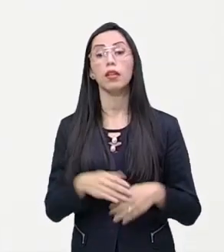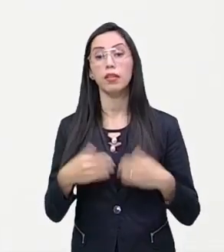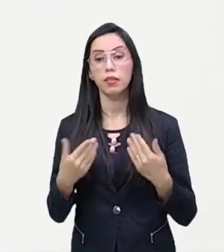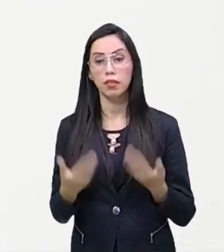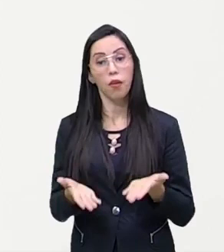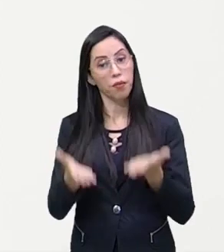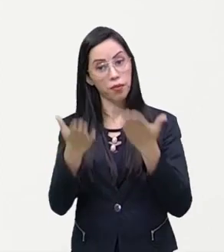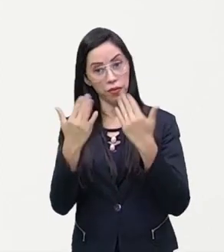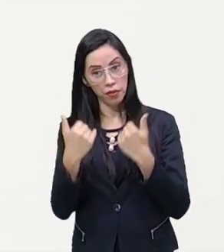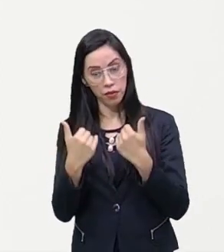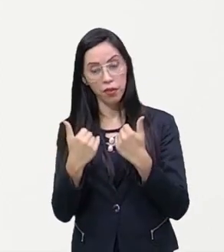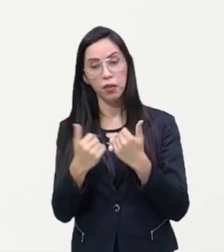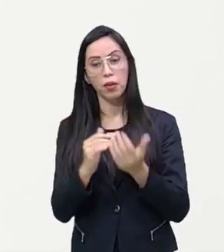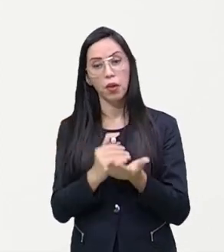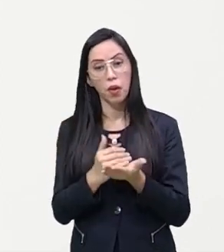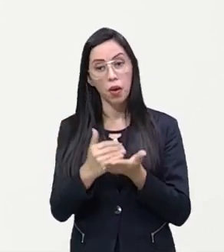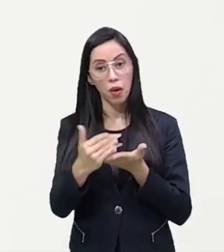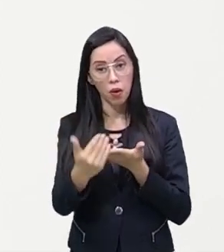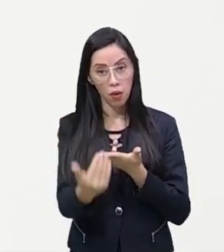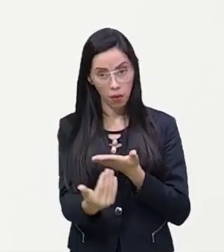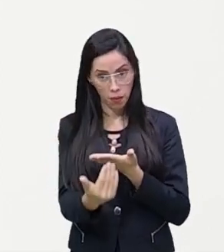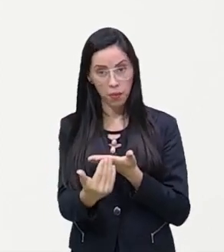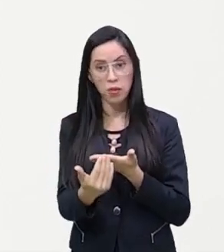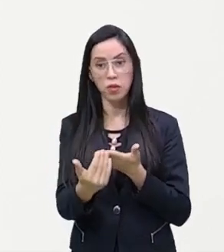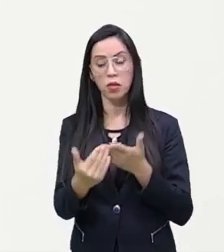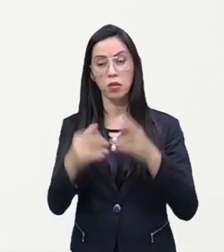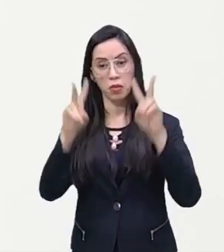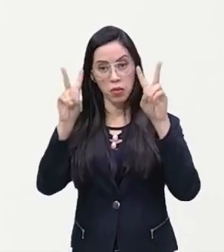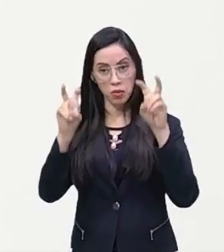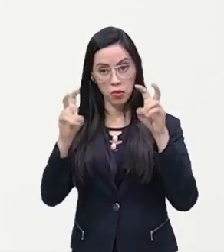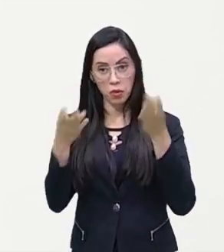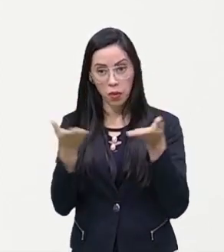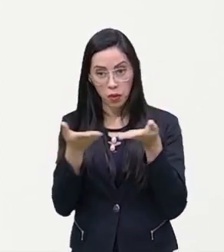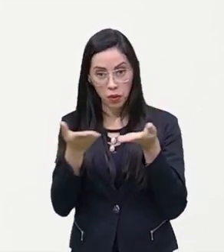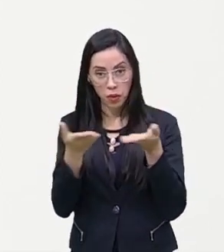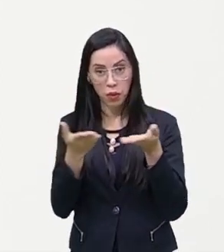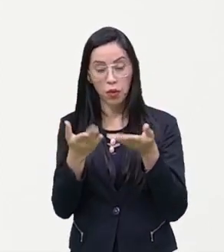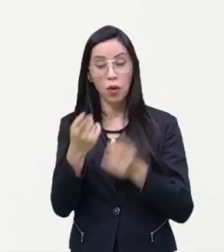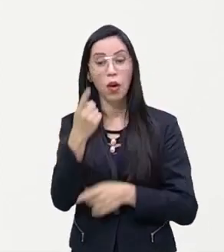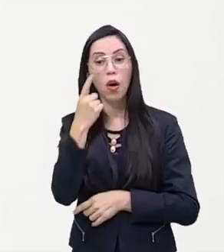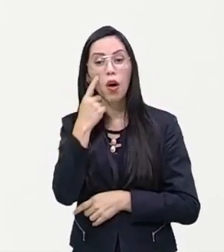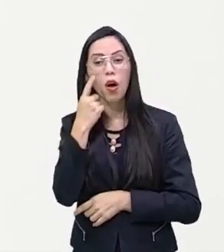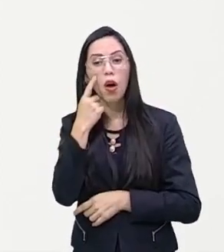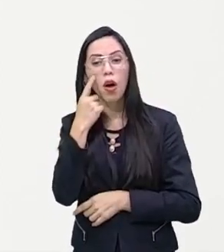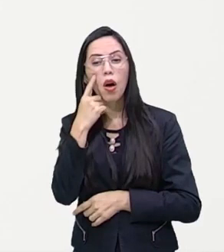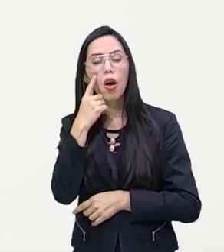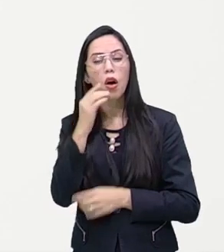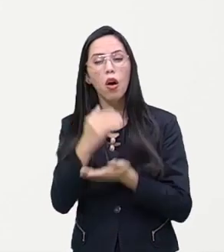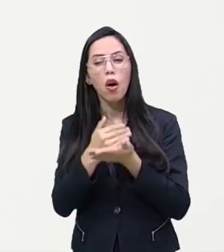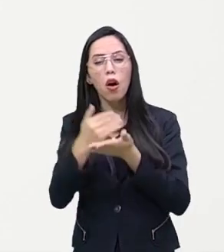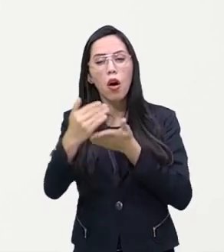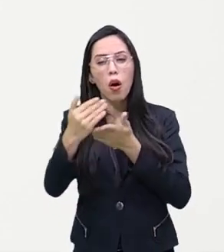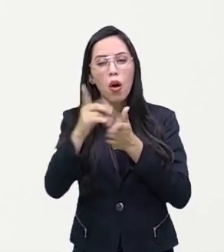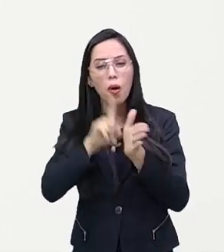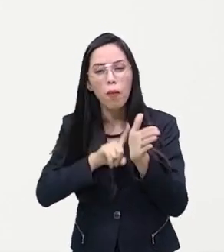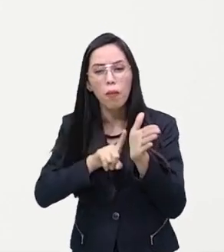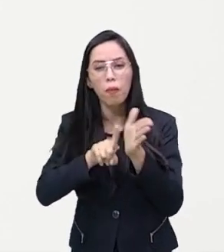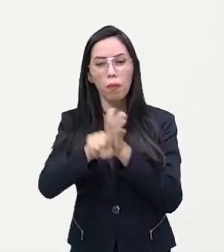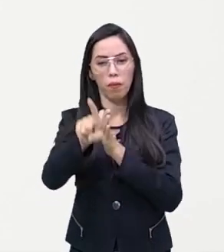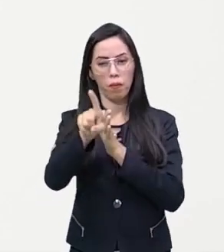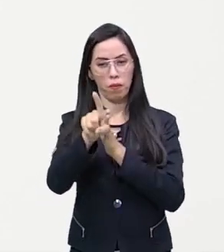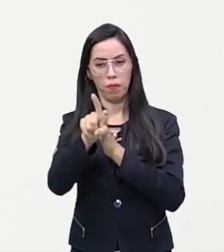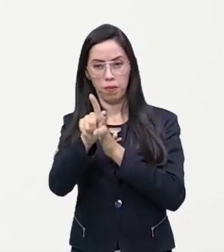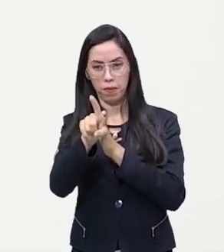Crianças, então vamos lá. Começando o nosso assunto de hoje, eu deixei aqui no início uma pergunta, exatamente